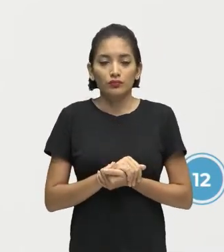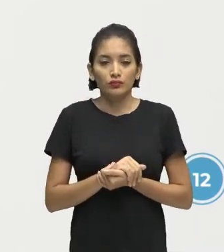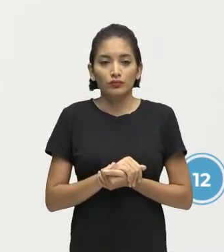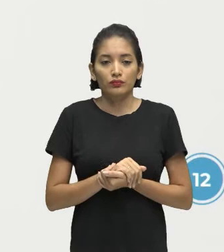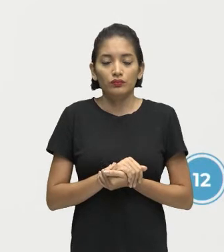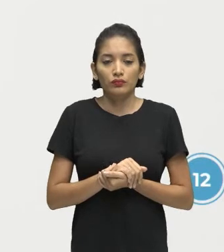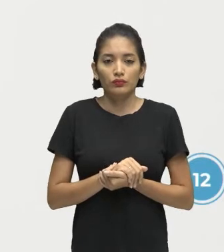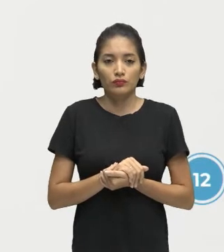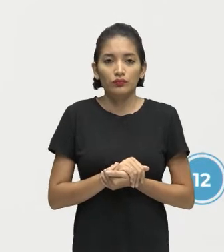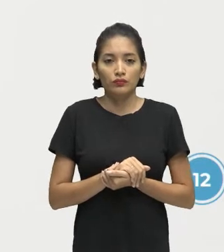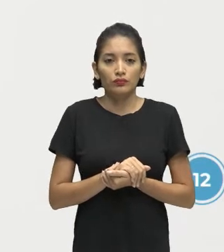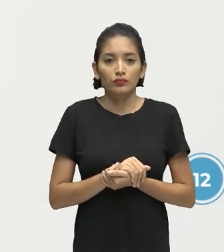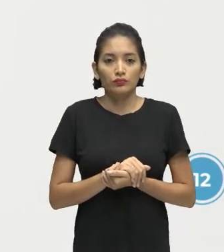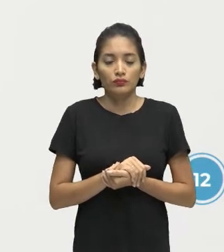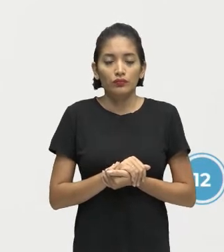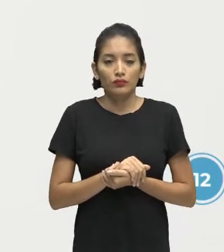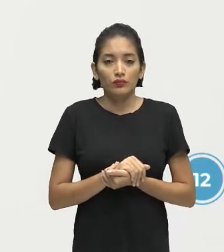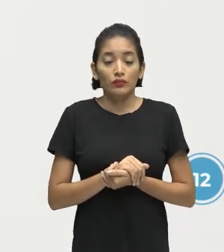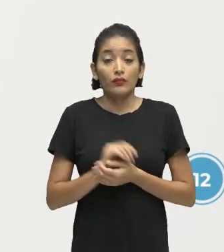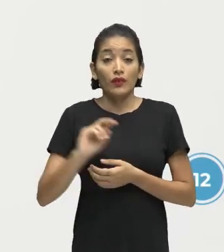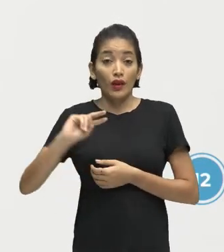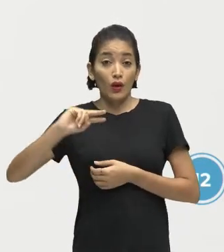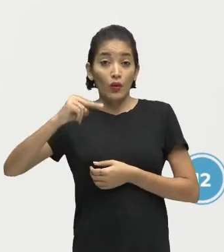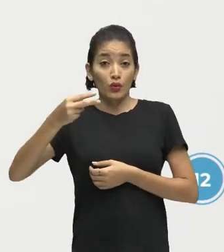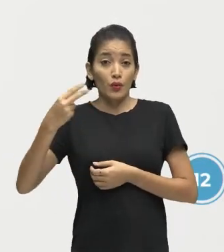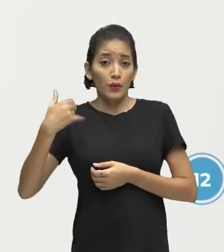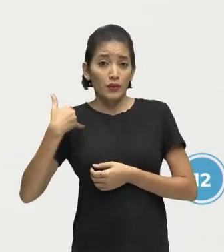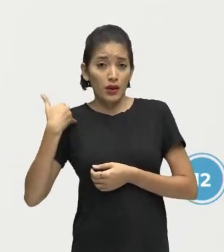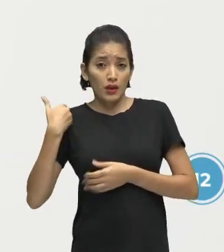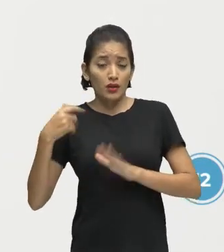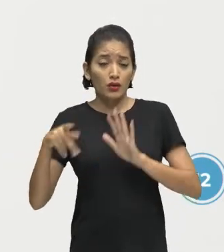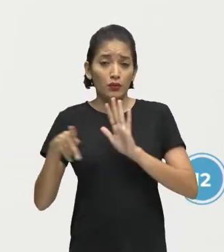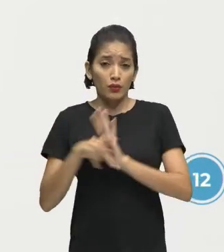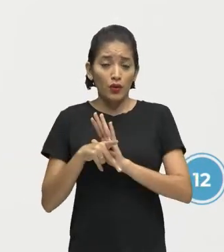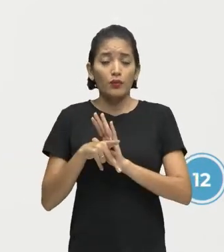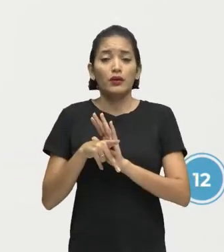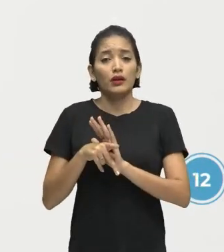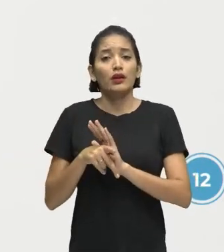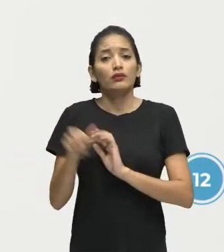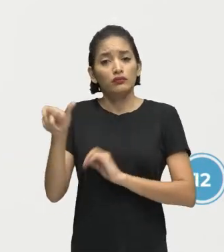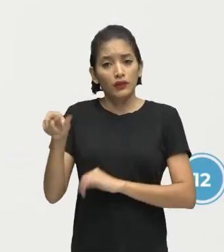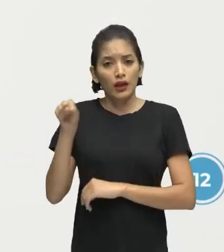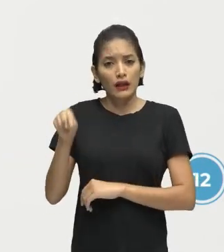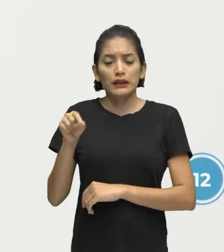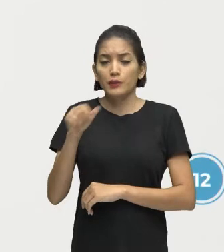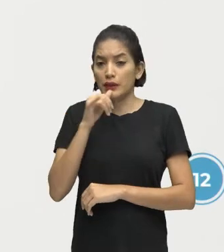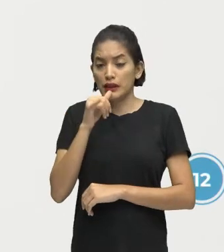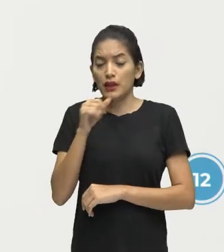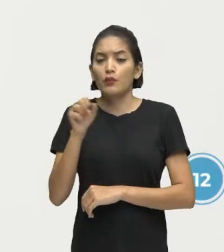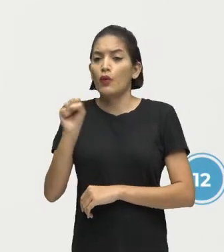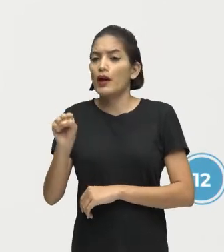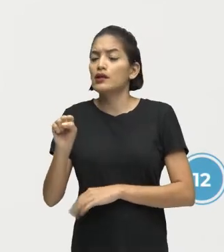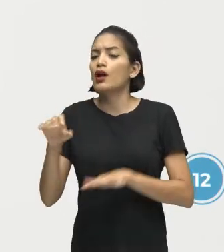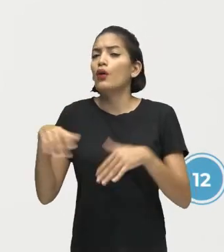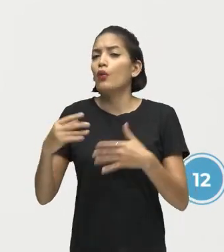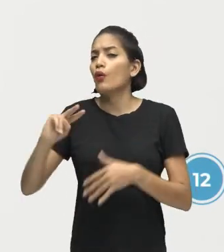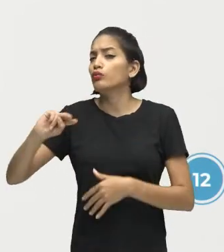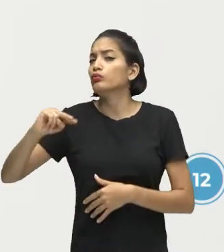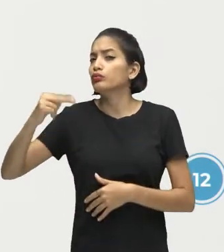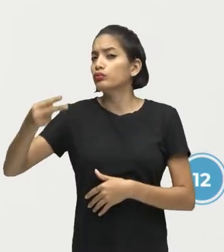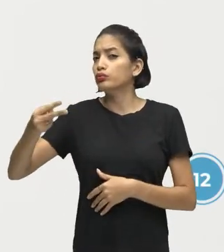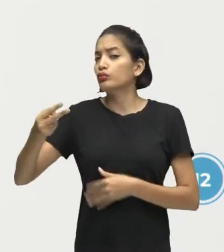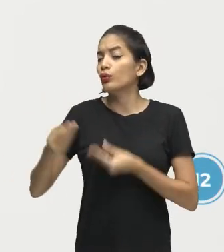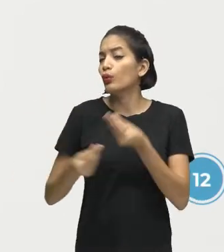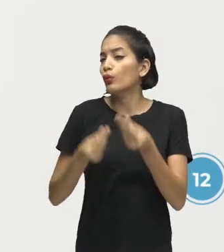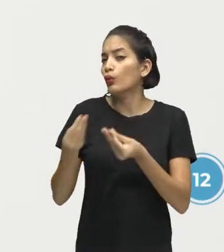5 anos ao dobro da idade da Sônia. Se a idade da Sônia é S, quanto é o dobro da idade